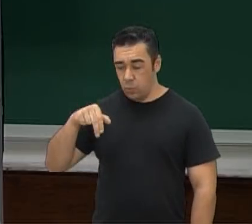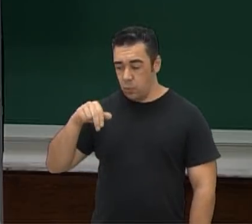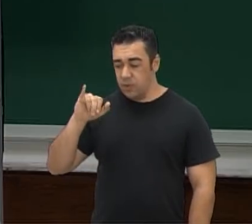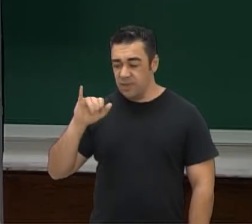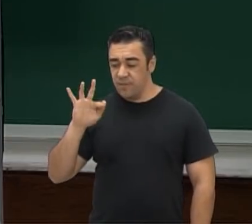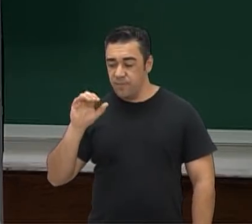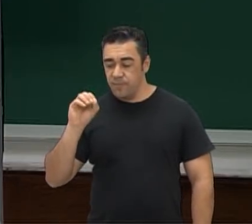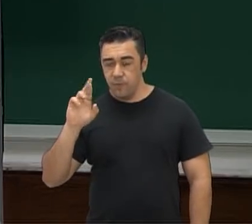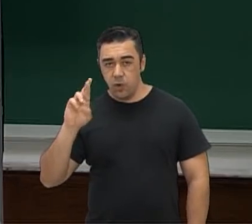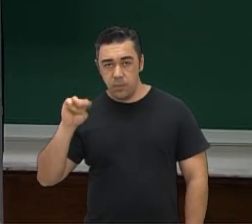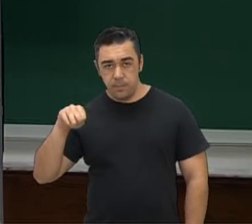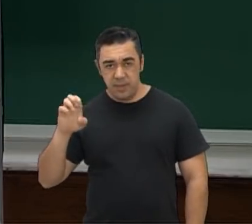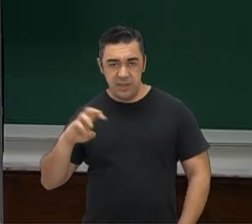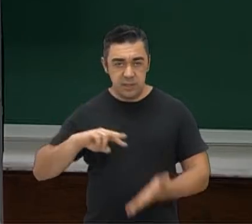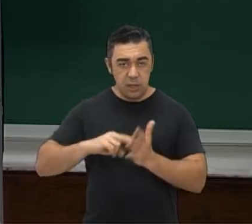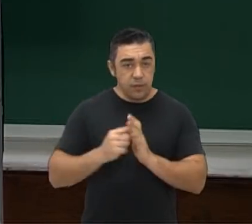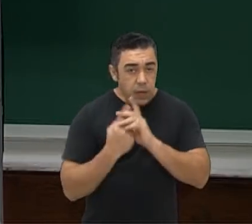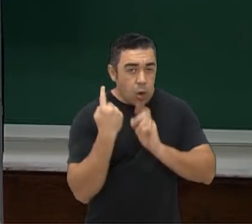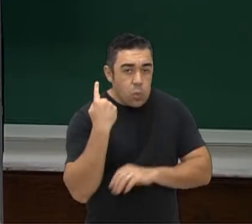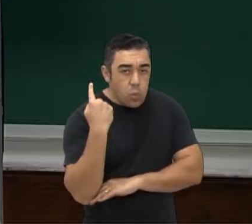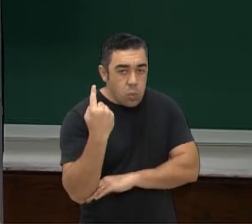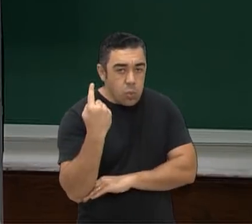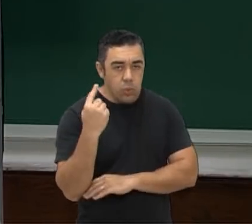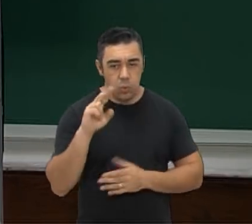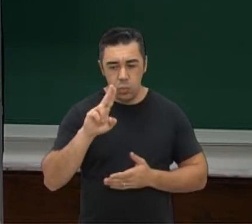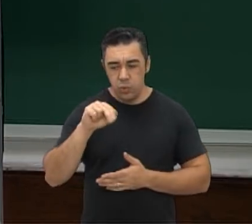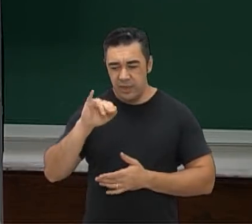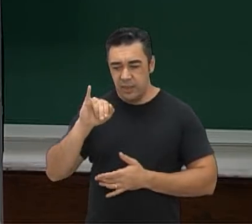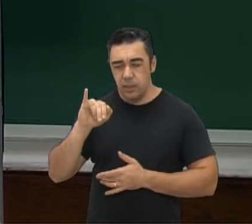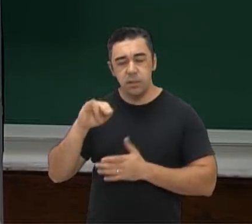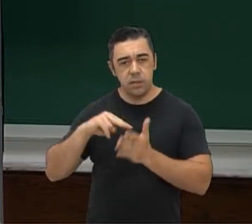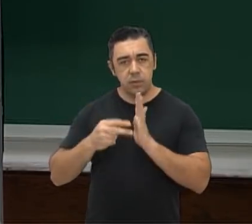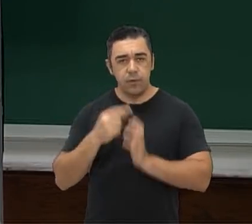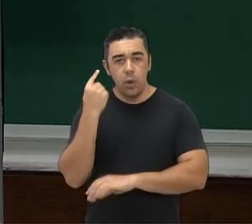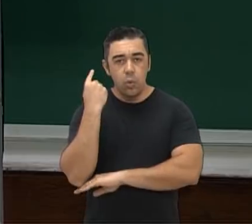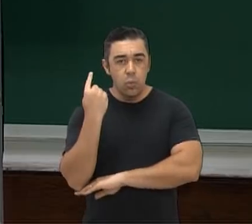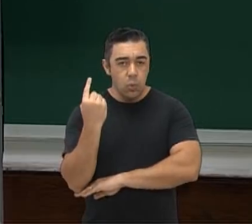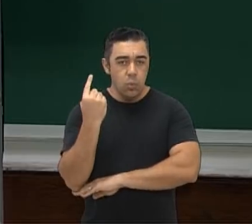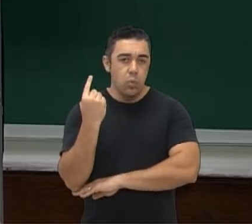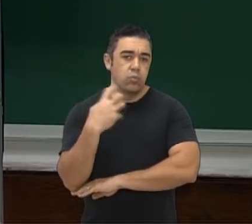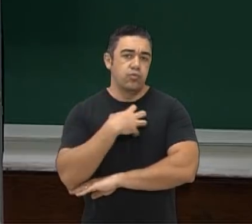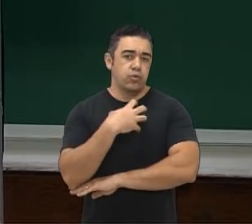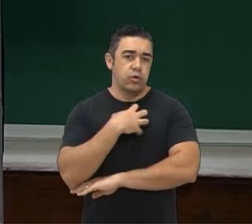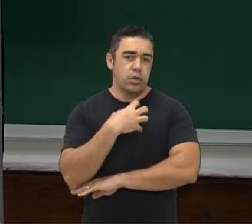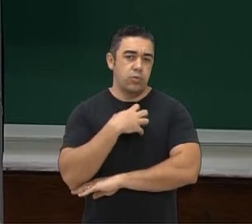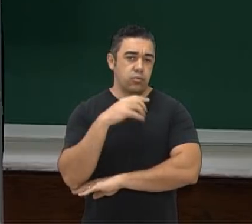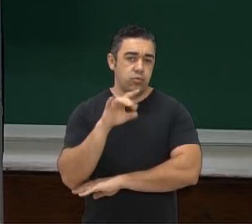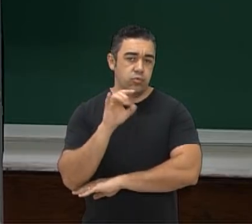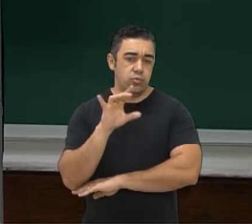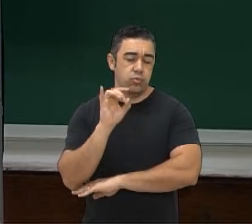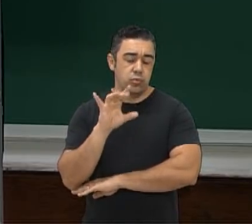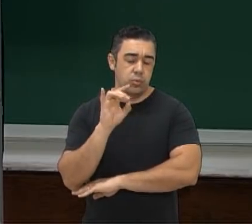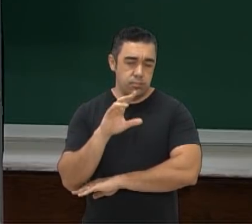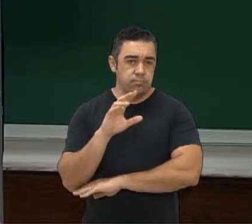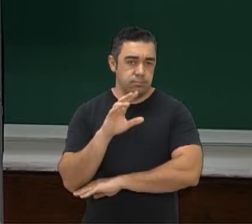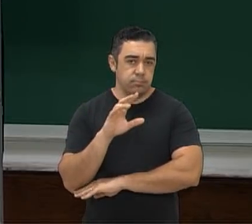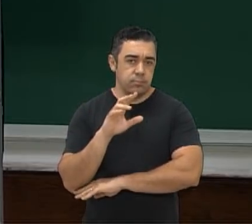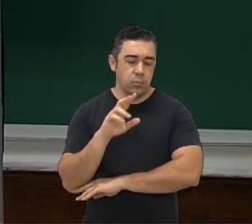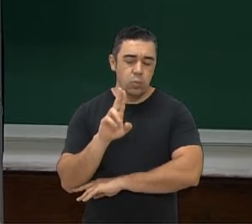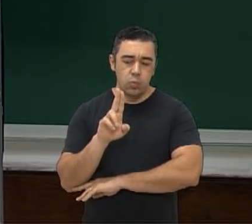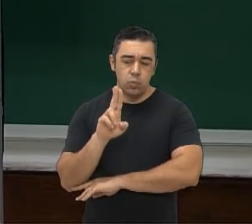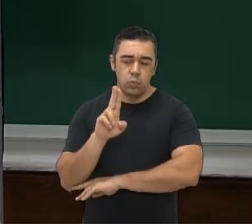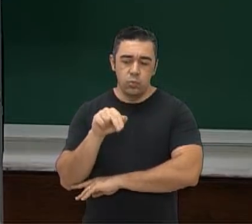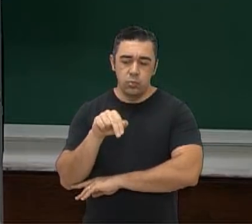adjetivos uniformes, que como o próprio nome diz, né, apresenta-se em apenas uma forma, né, uni significando